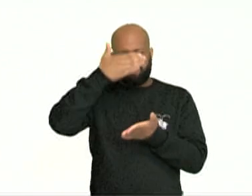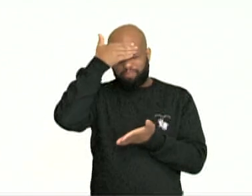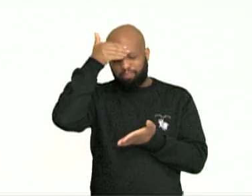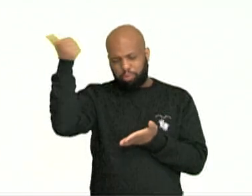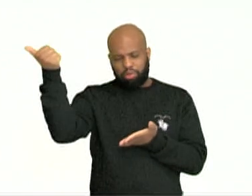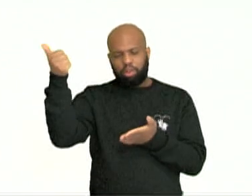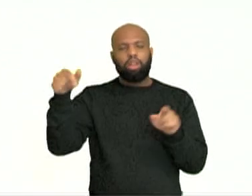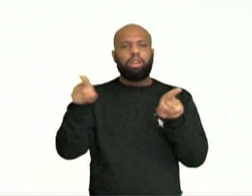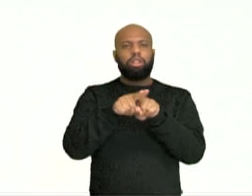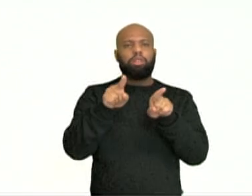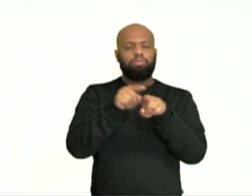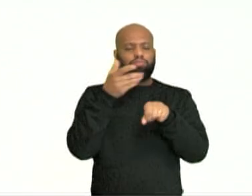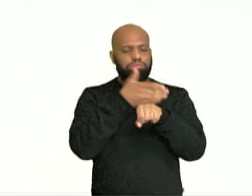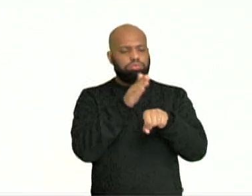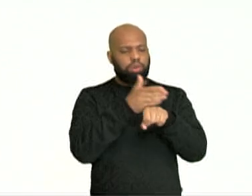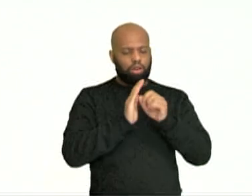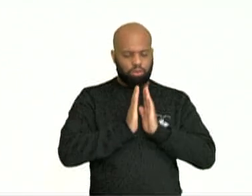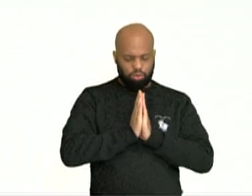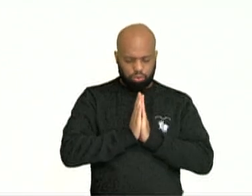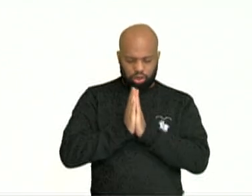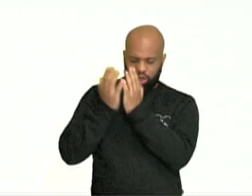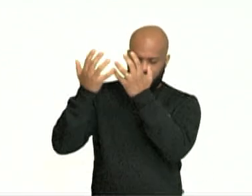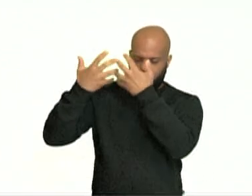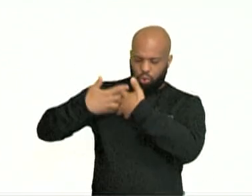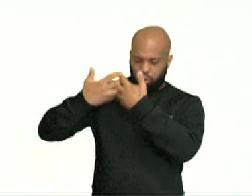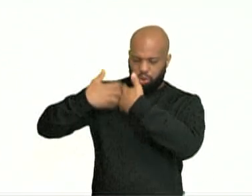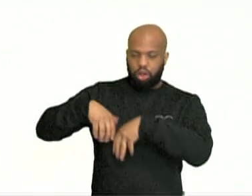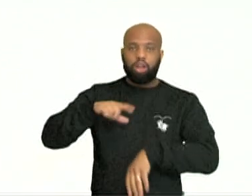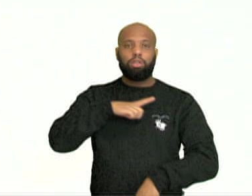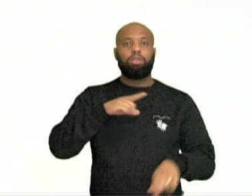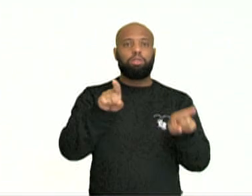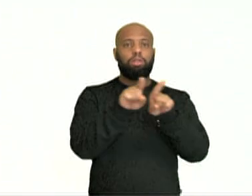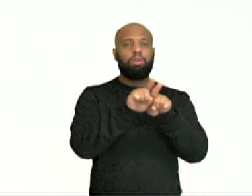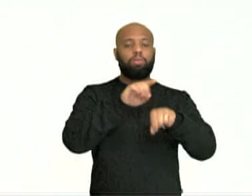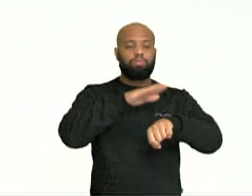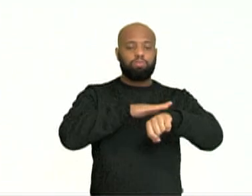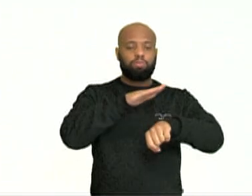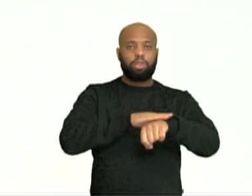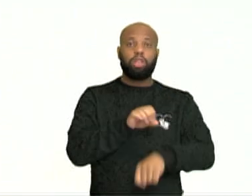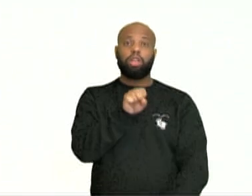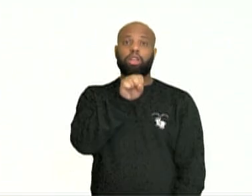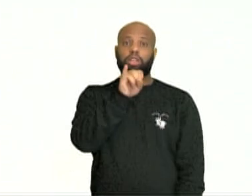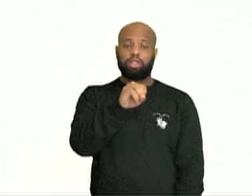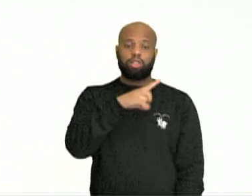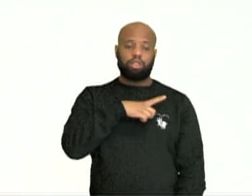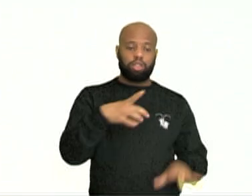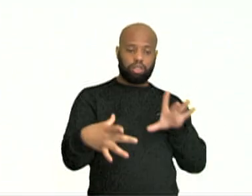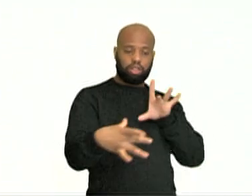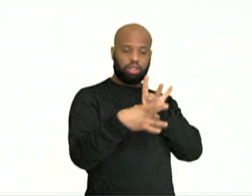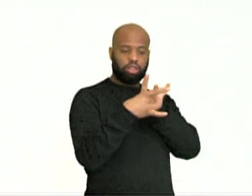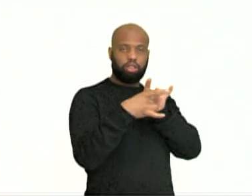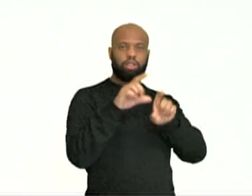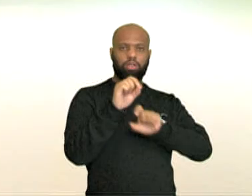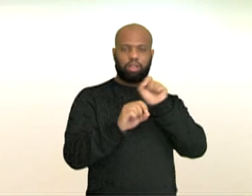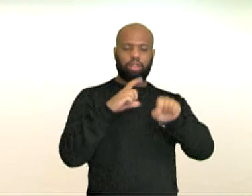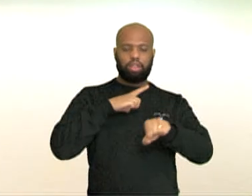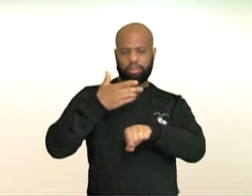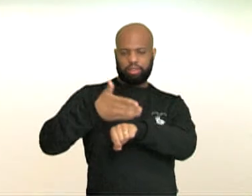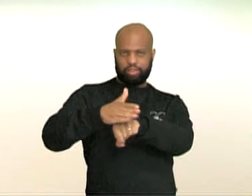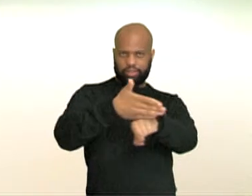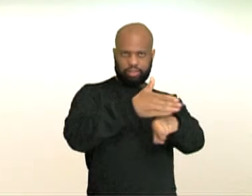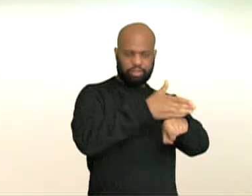práticas meditativas, mais reflexivas. E em alguns momentos, se ela estiver associada com as práticas